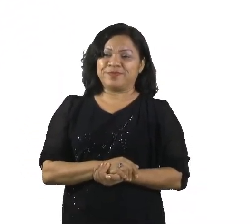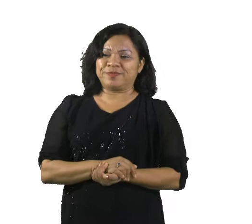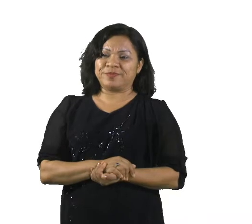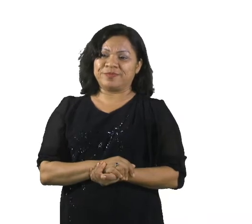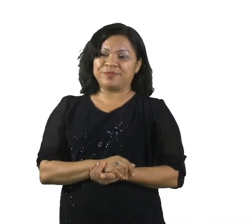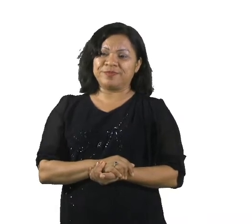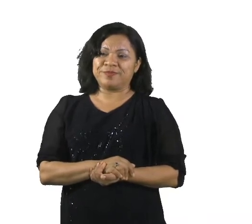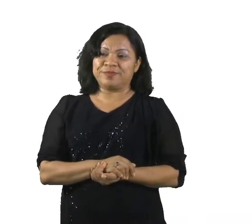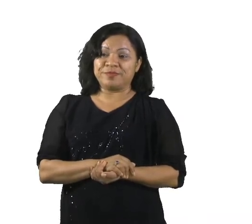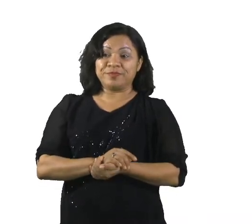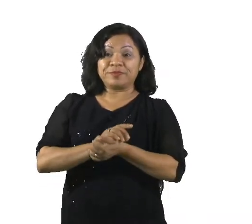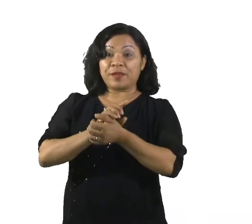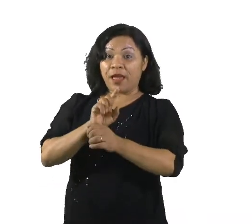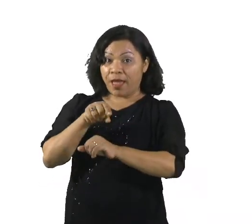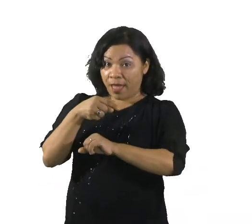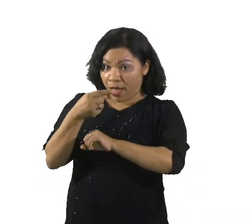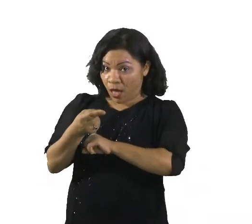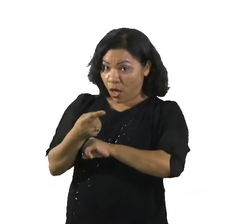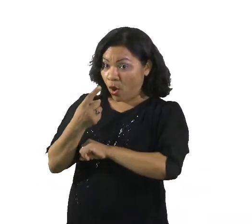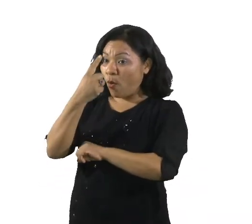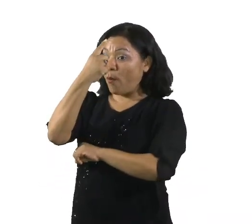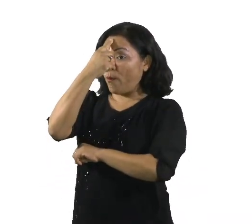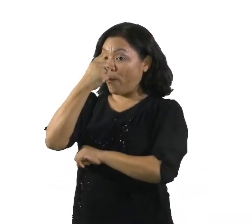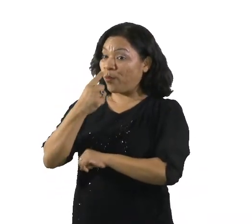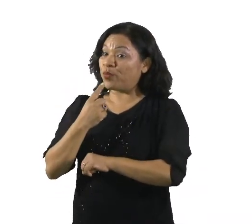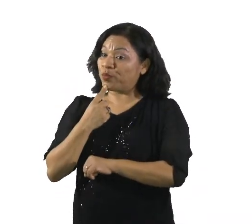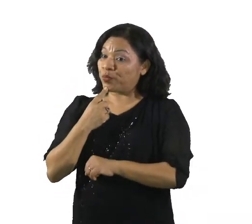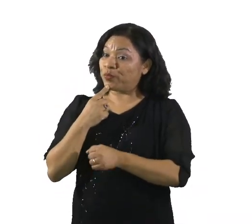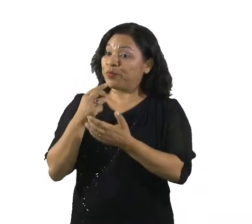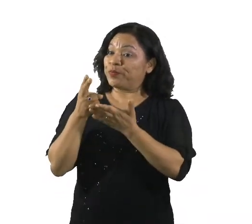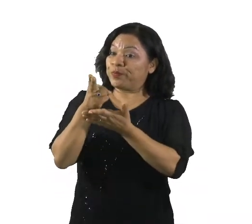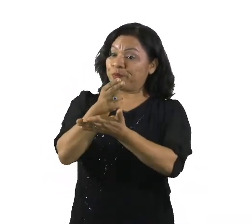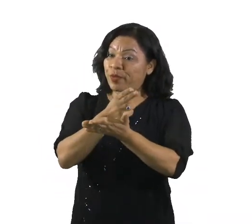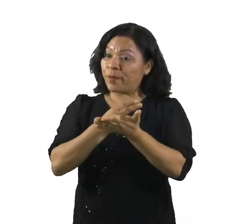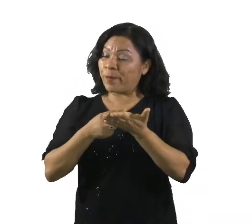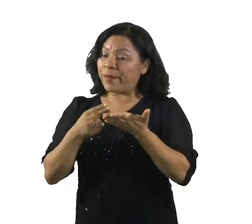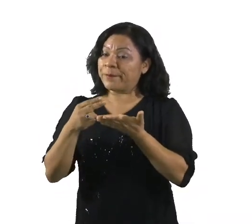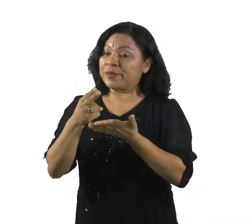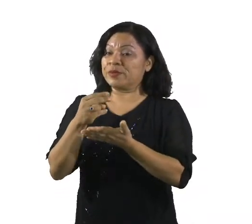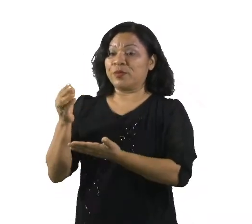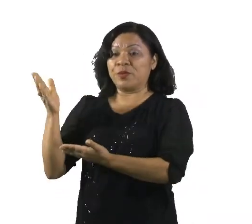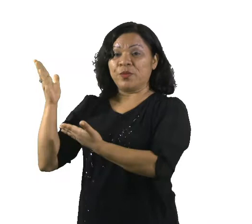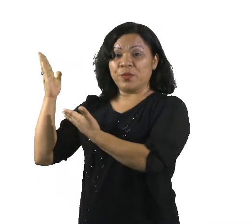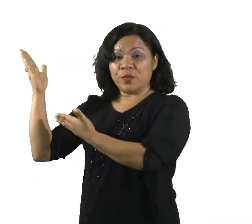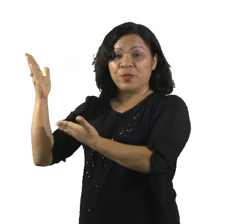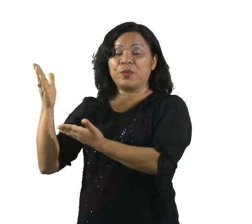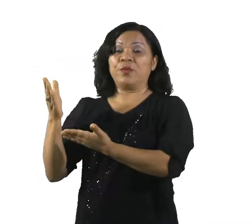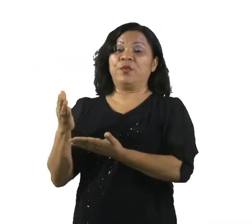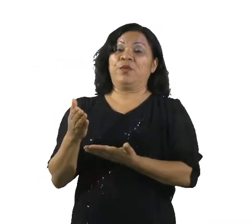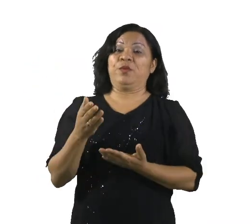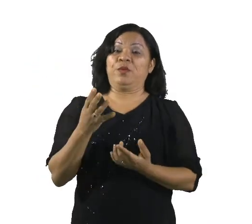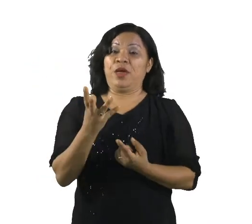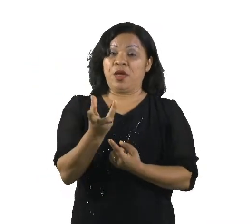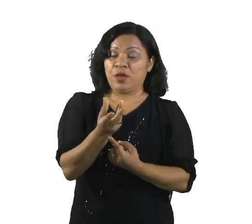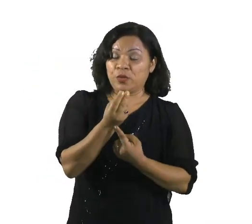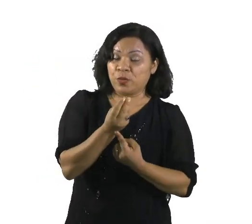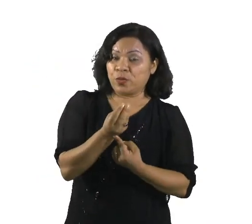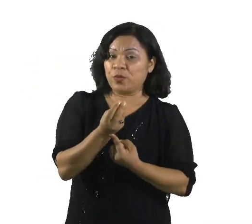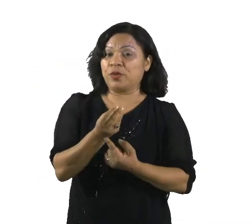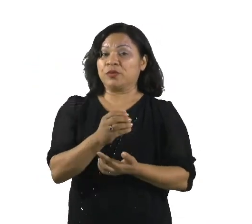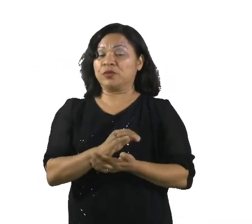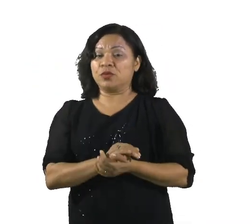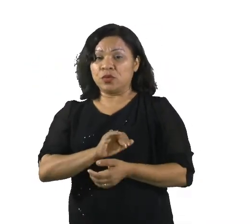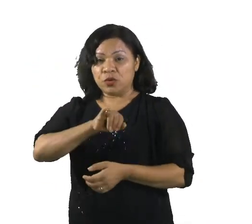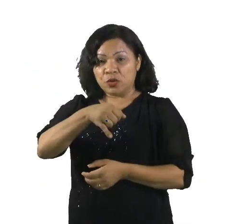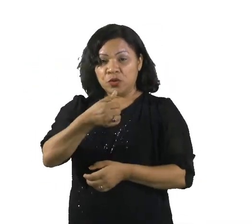Essa outra imagem que vocês veem é uma pintura do pintor escocês Joseph Noel Paton.